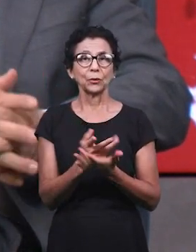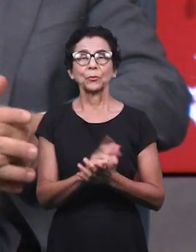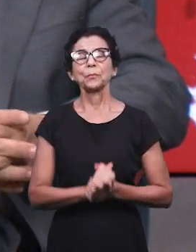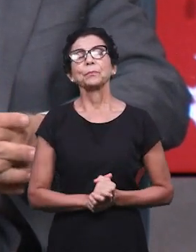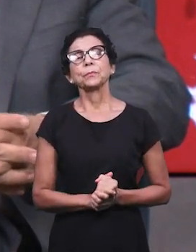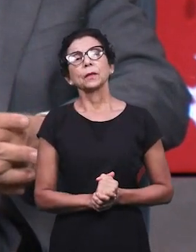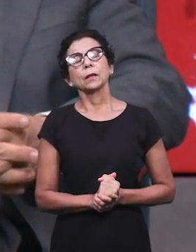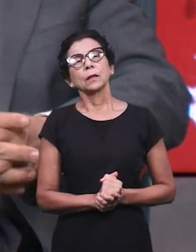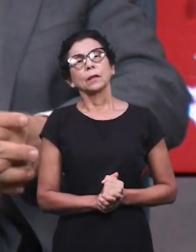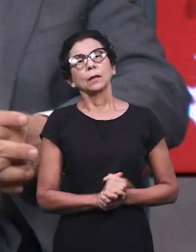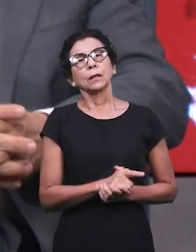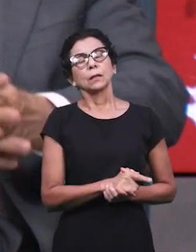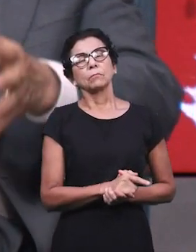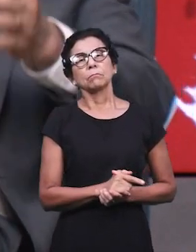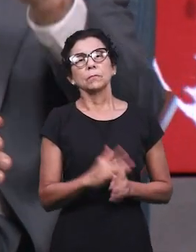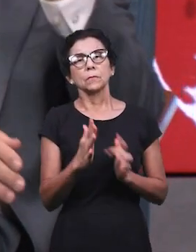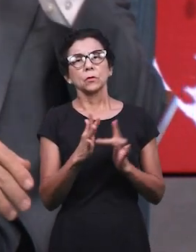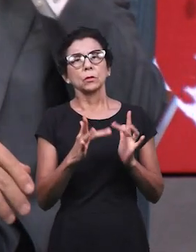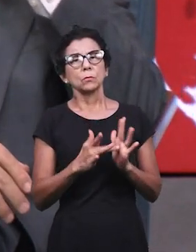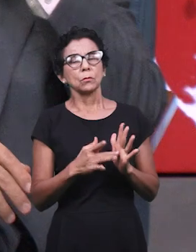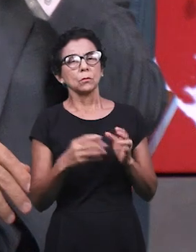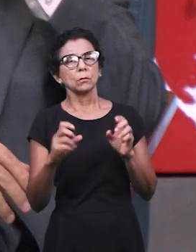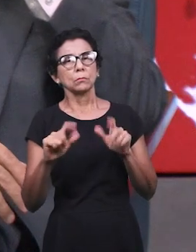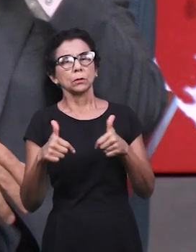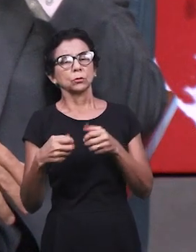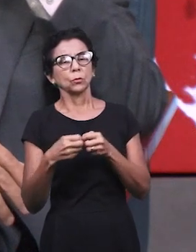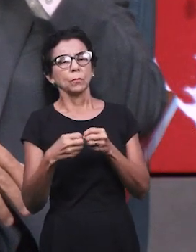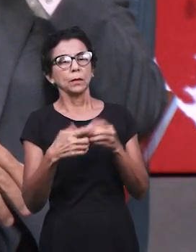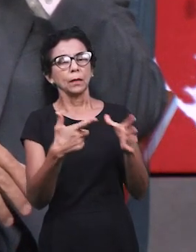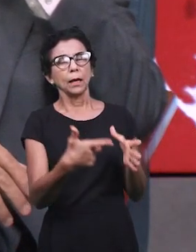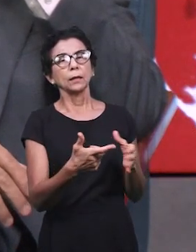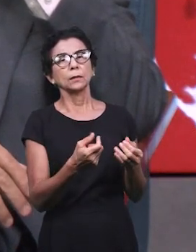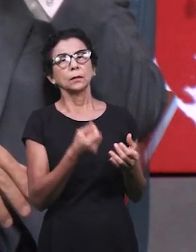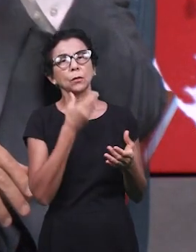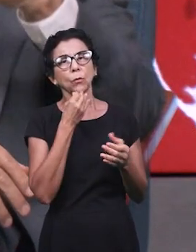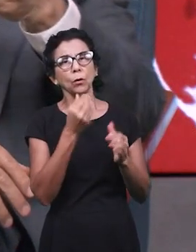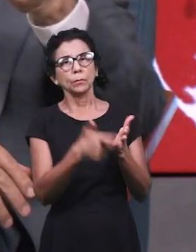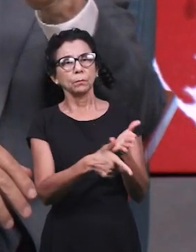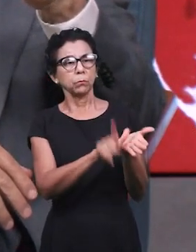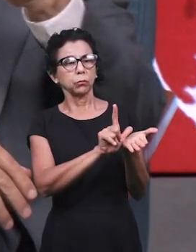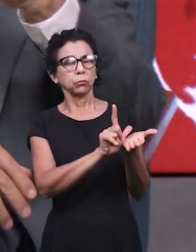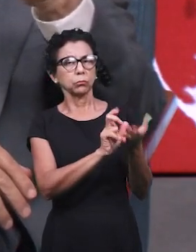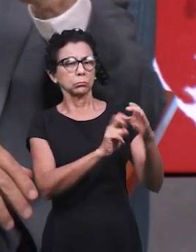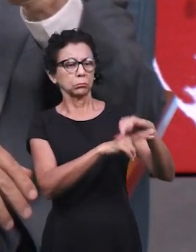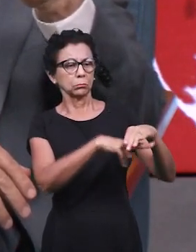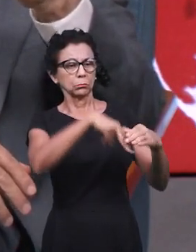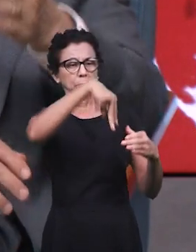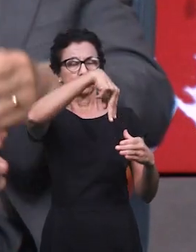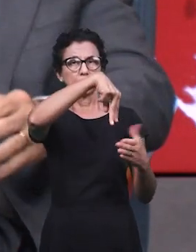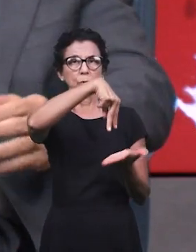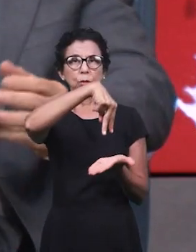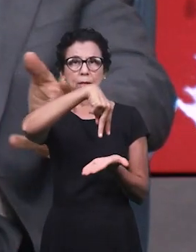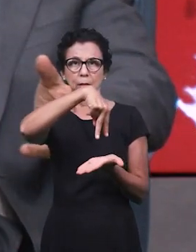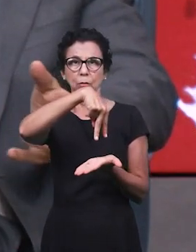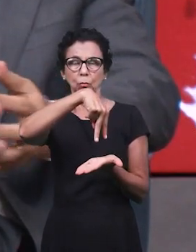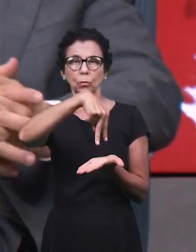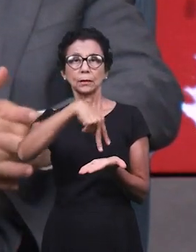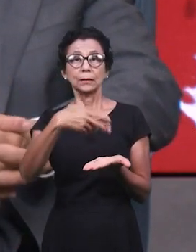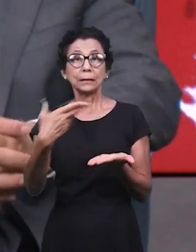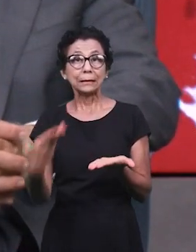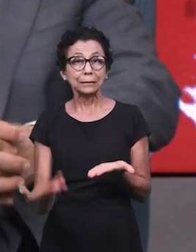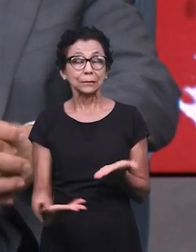resolvida. Ele entregou a mensagem em cima dessa expressão, a